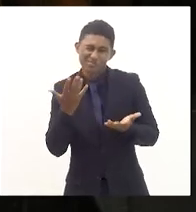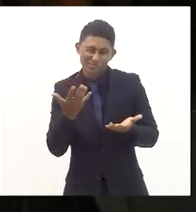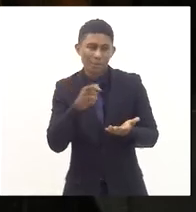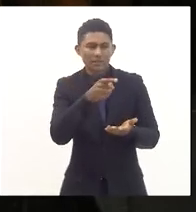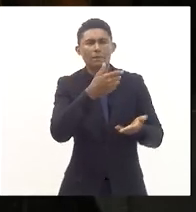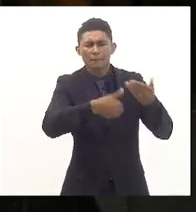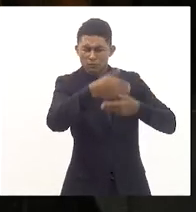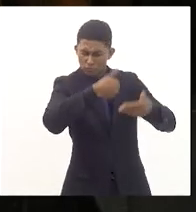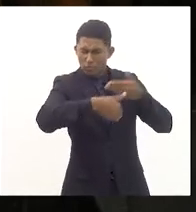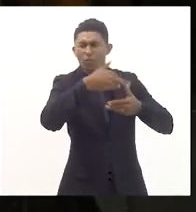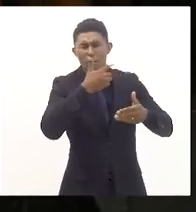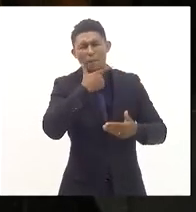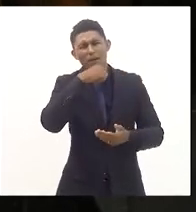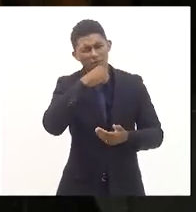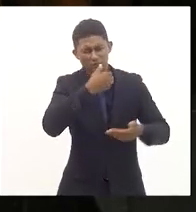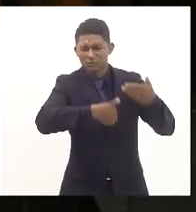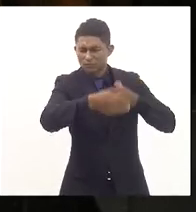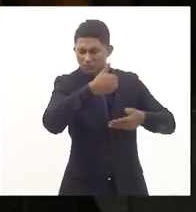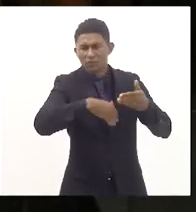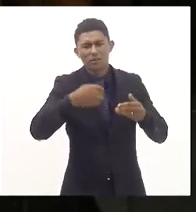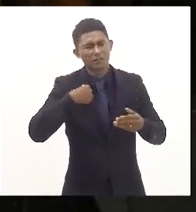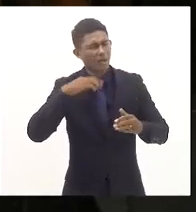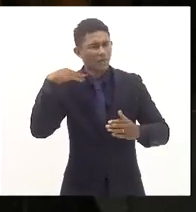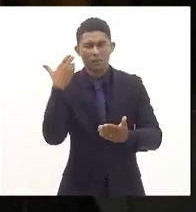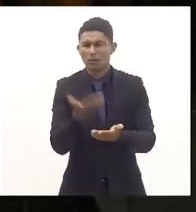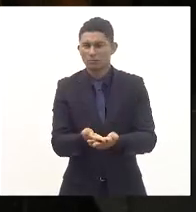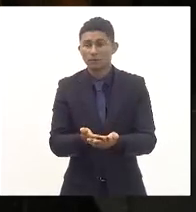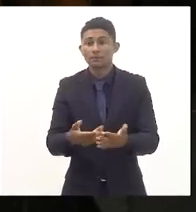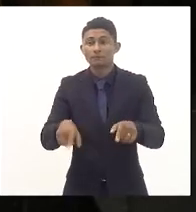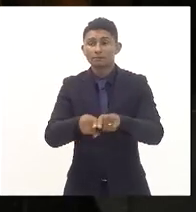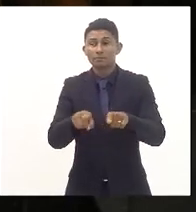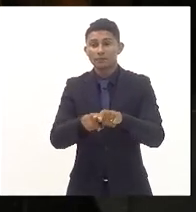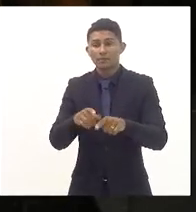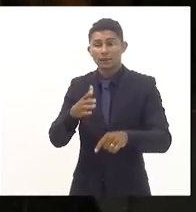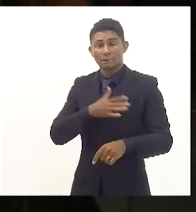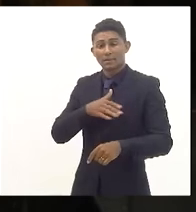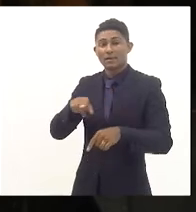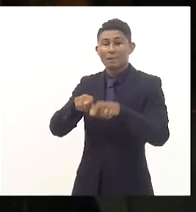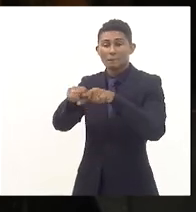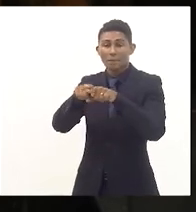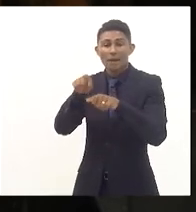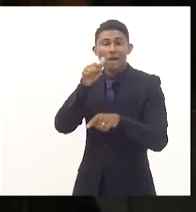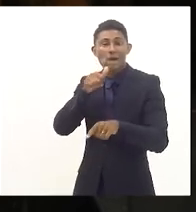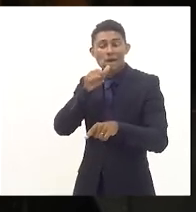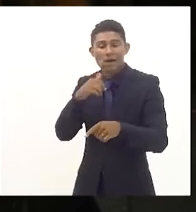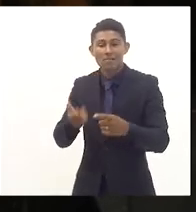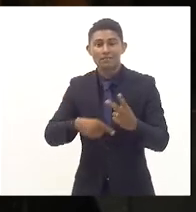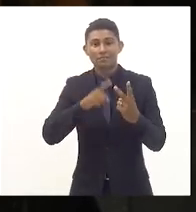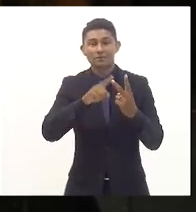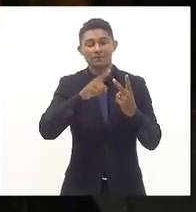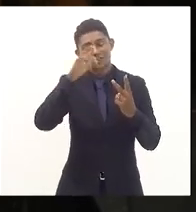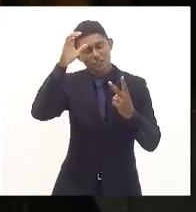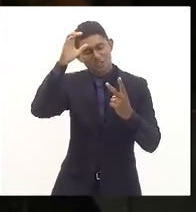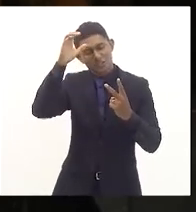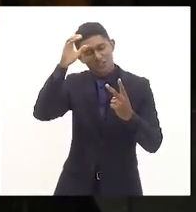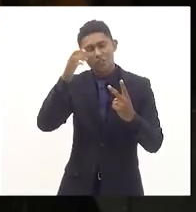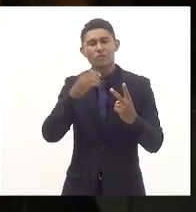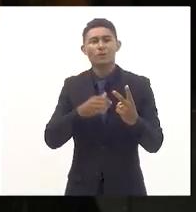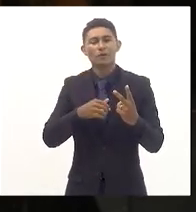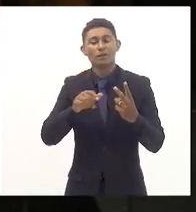até hoje eu percebo nitidamente veja aqui meu afilhado minha irmã meu tio Eu e minha tia